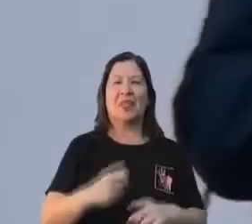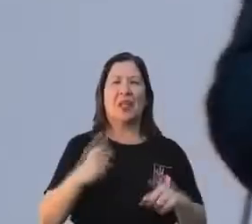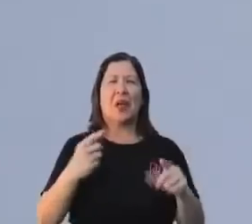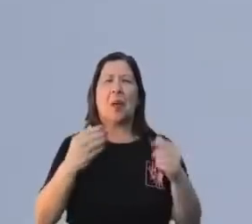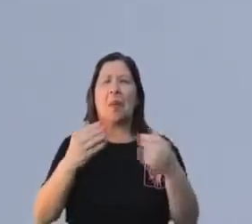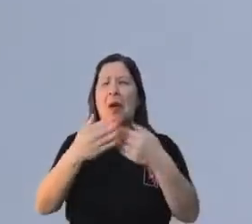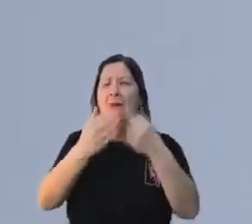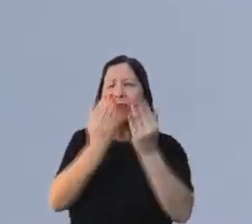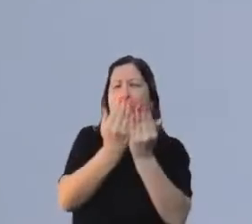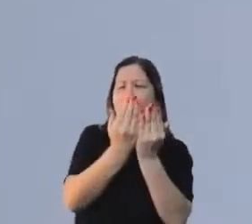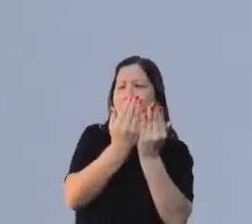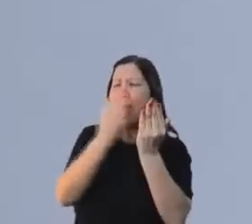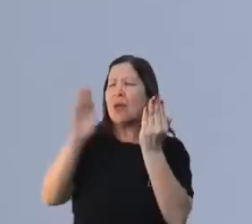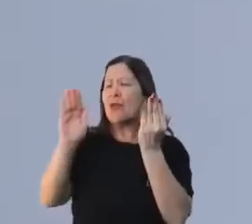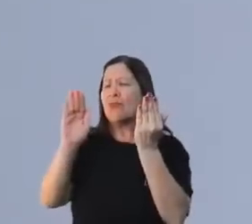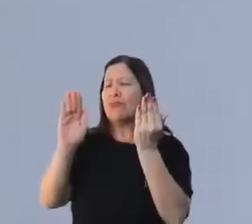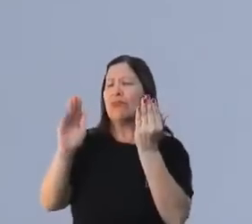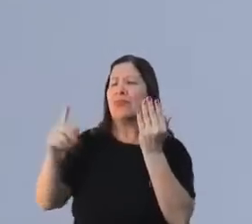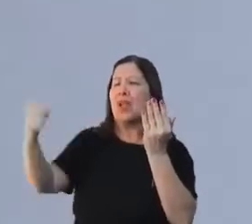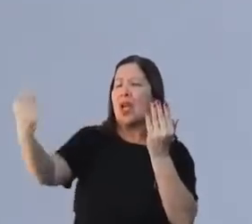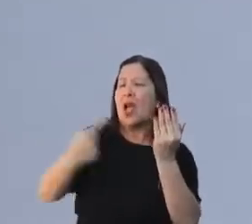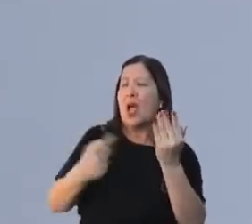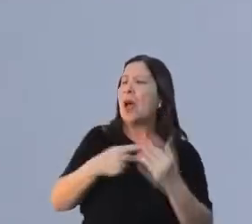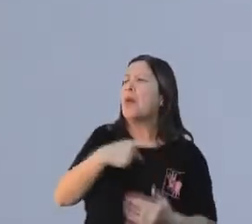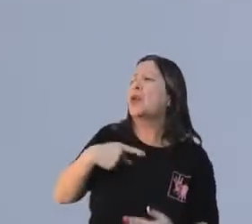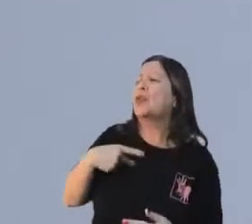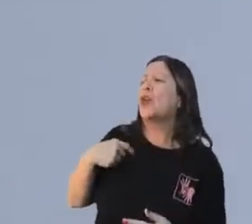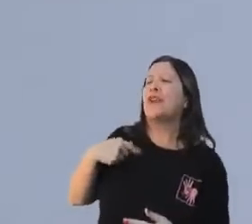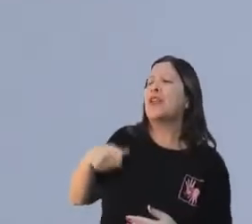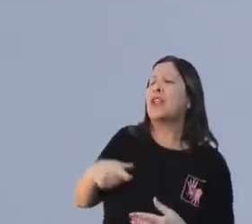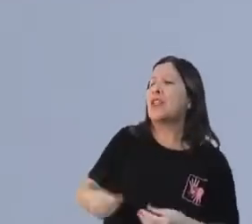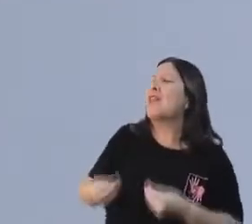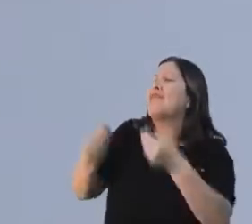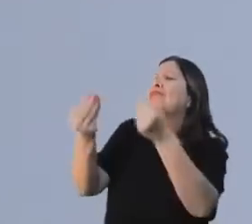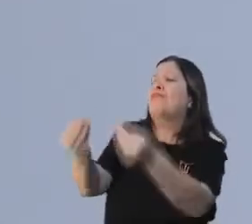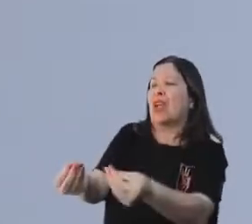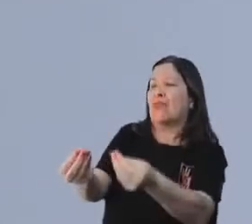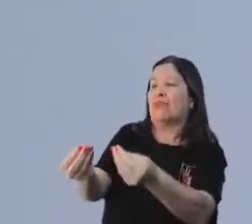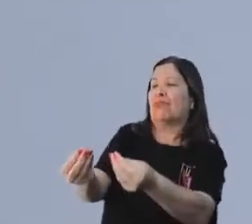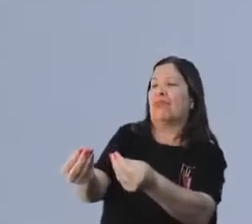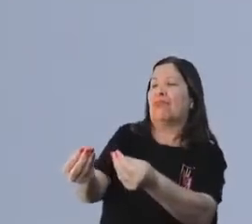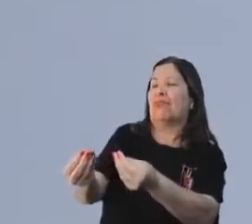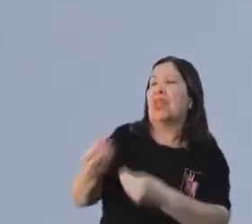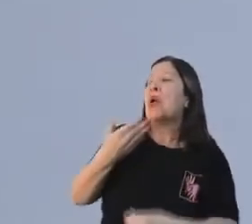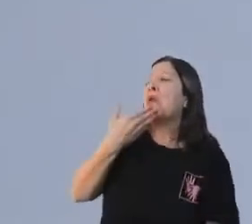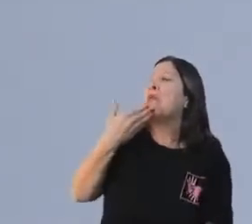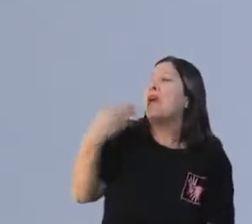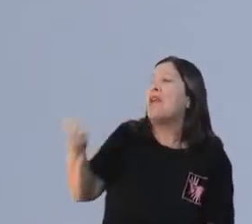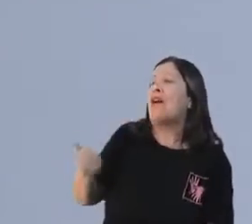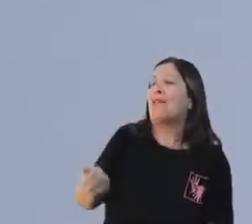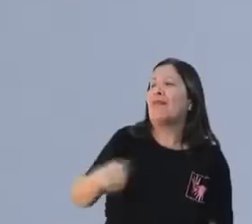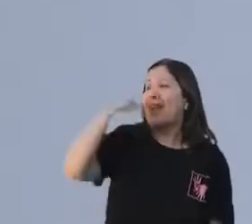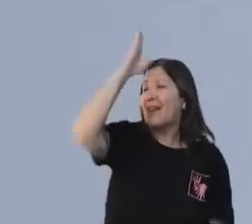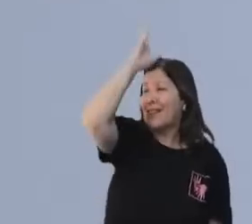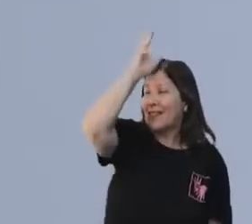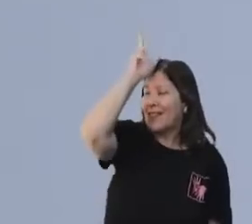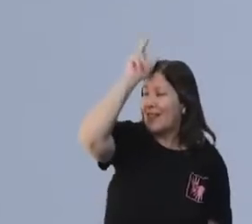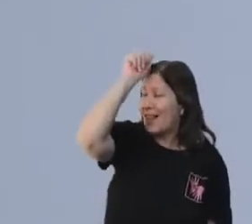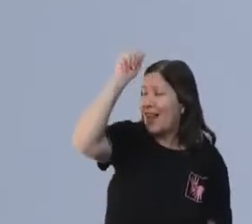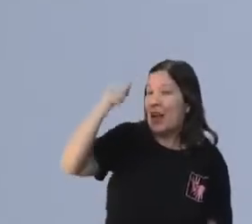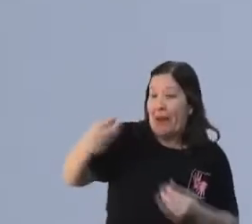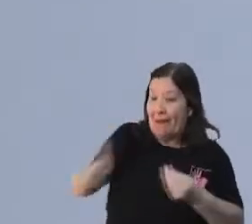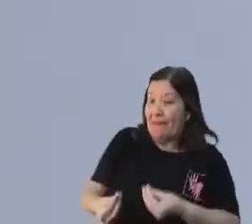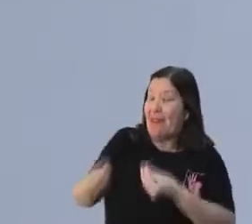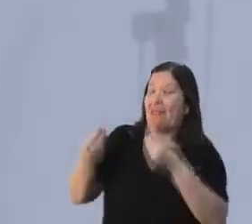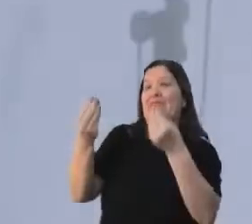disse, pastor, eu vim trazer a nossa oferta sacrificial, o melhor que temos lá em casa é esse galo, essa é a nossa oferta sacrificial.